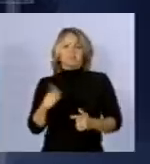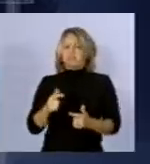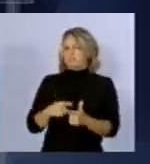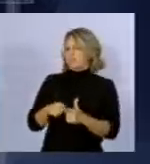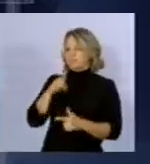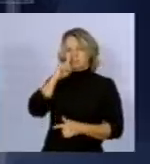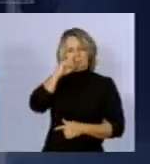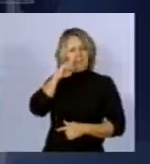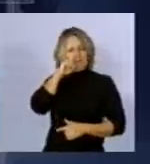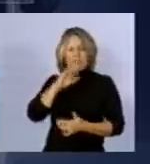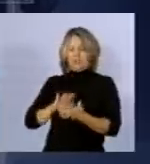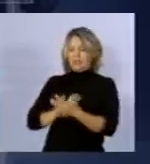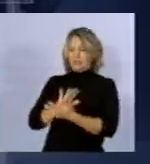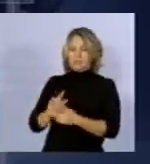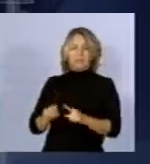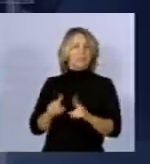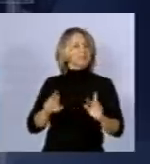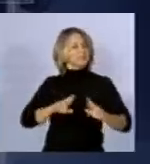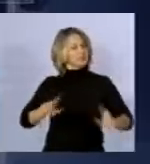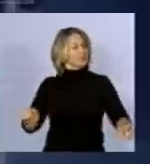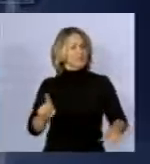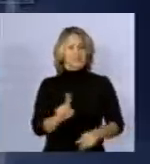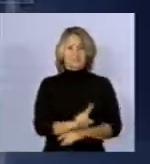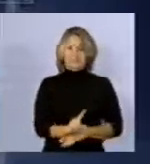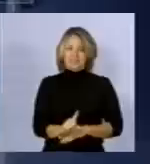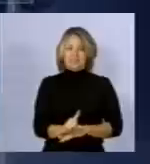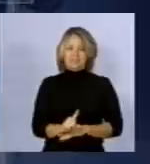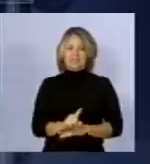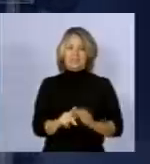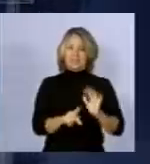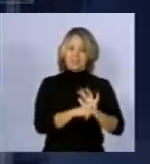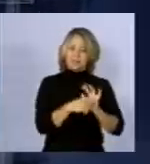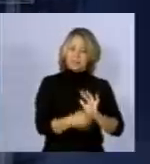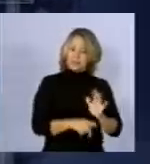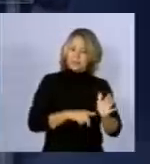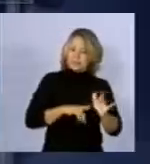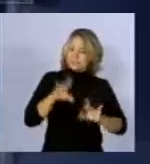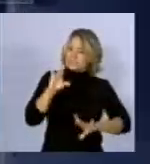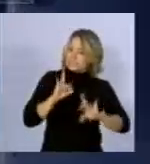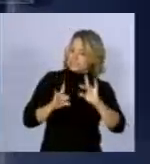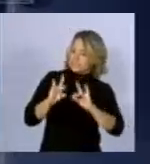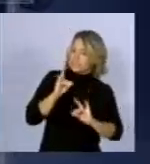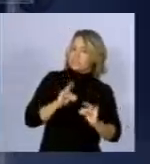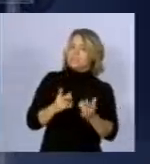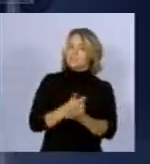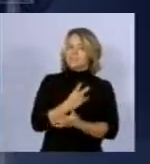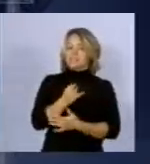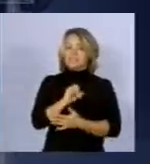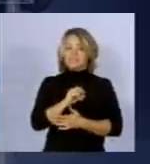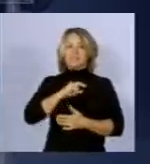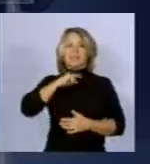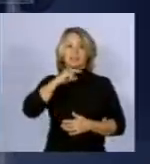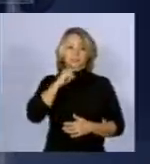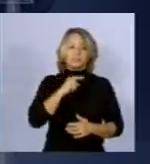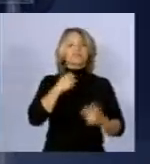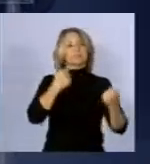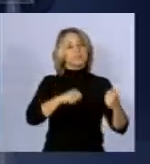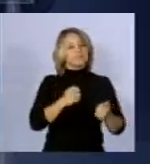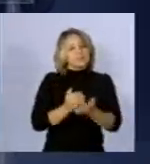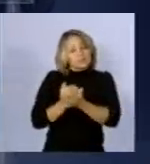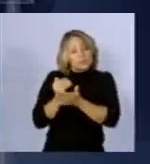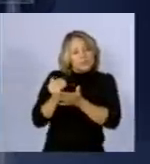risco e não é bem assim que a própria eh ciência funciona se há a dúvida a gente tem que